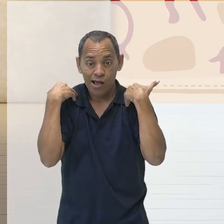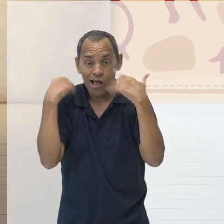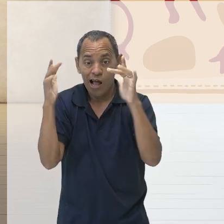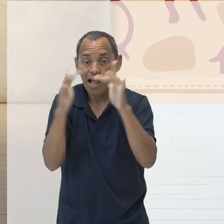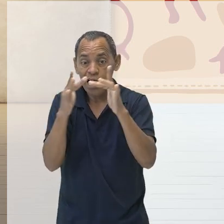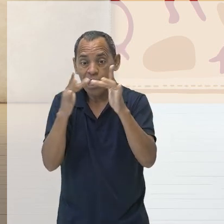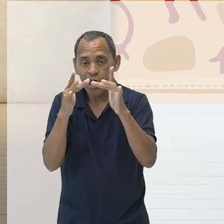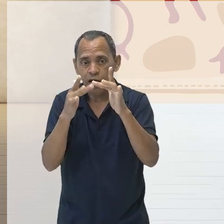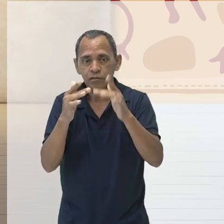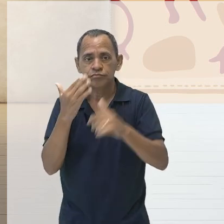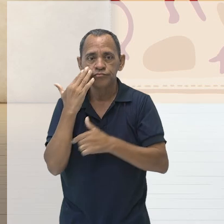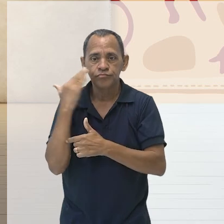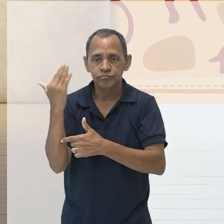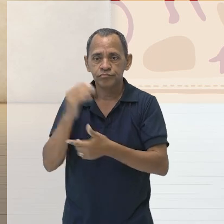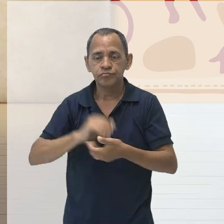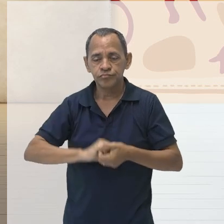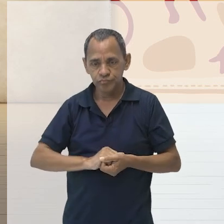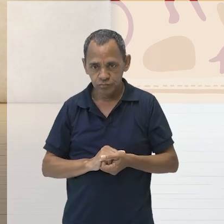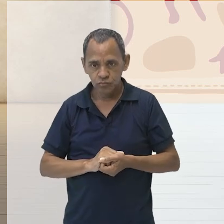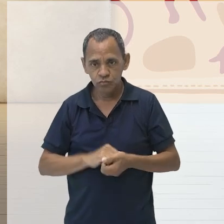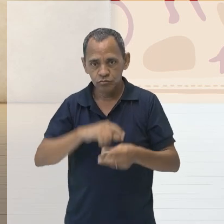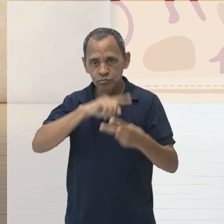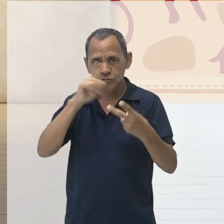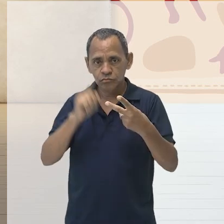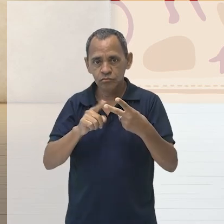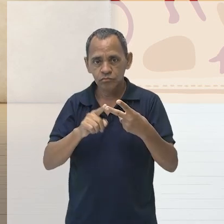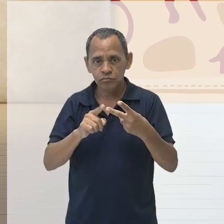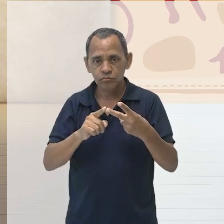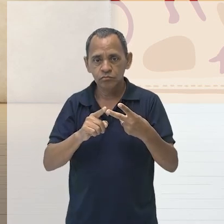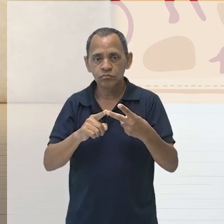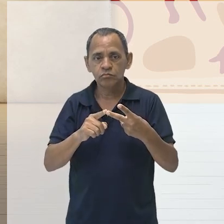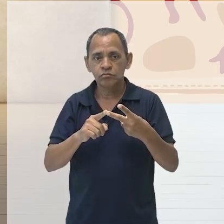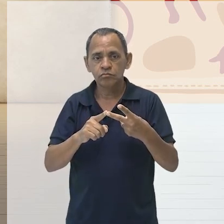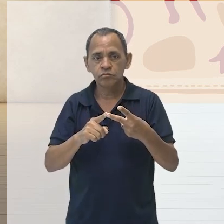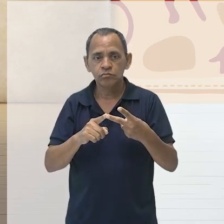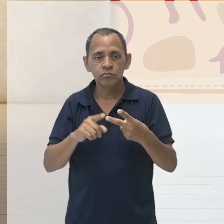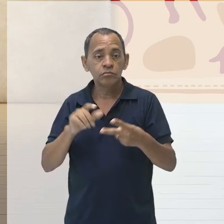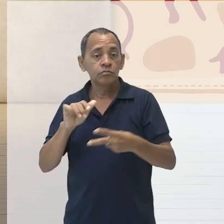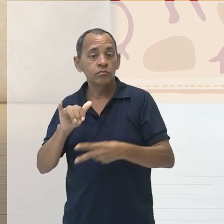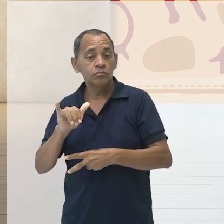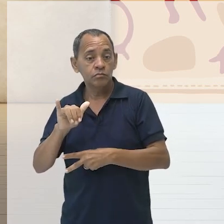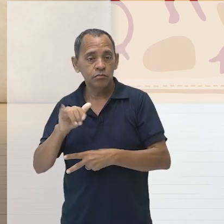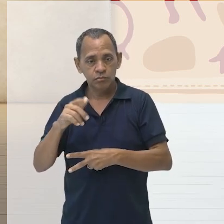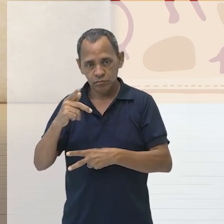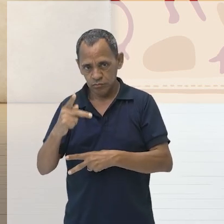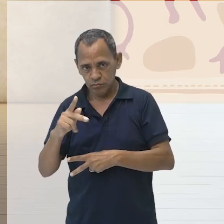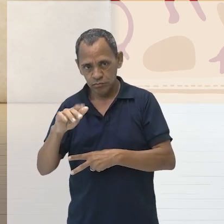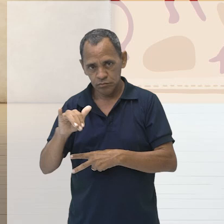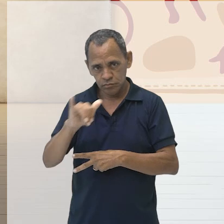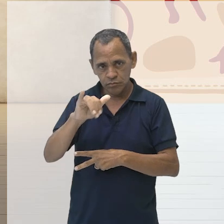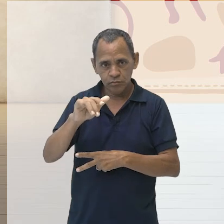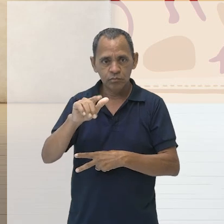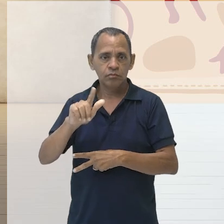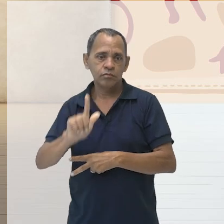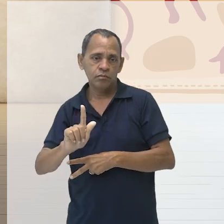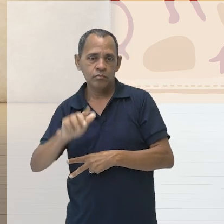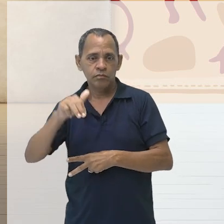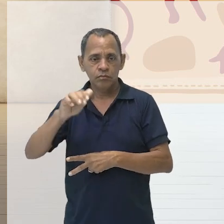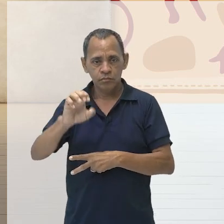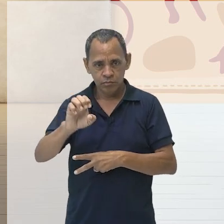foi o pigme. Vamos observar o pigme? Olhando para essa imagem, dá para